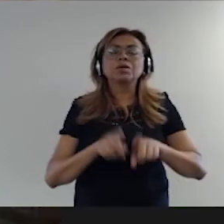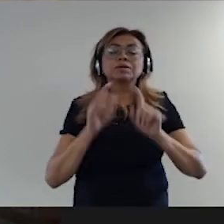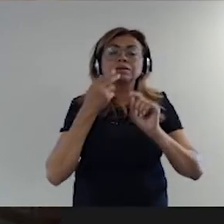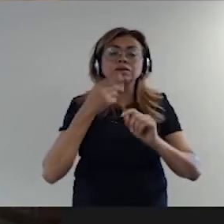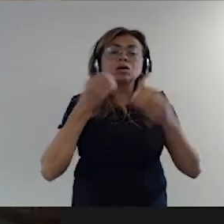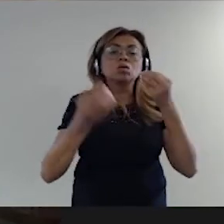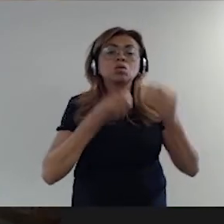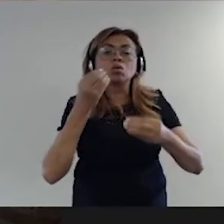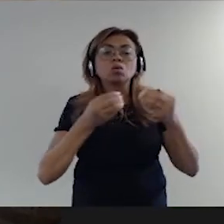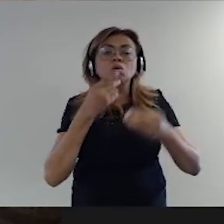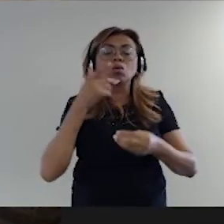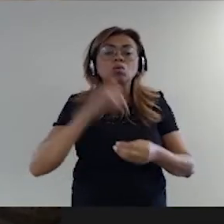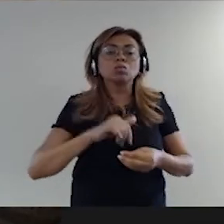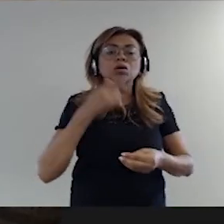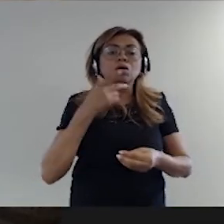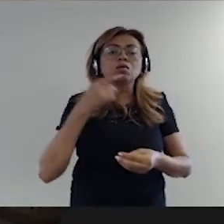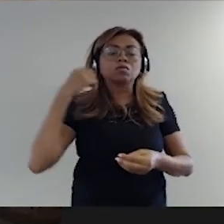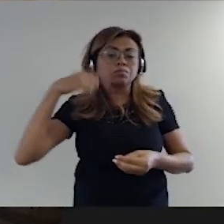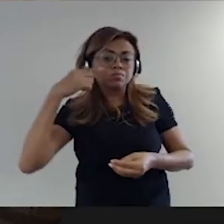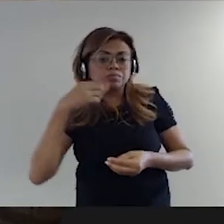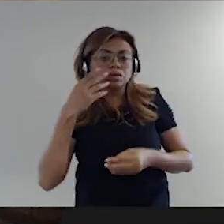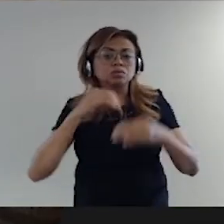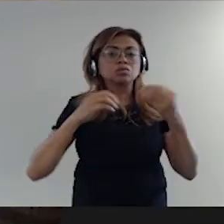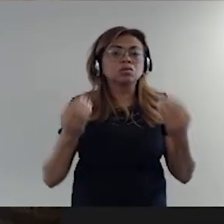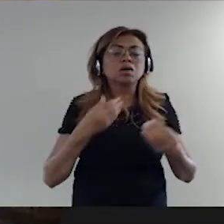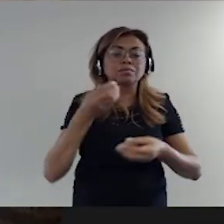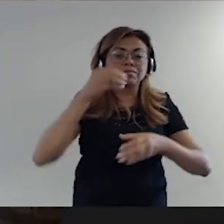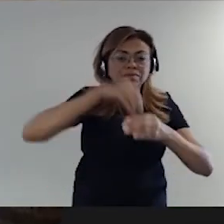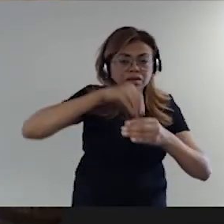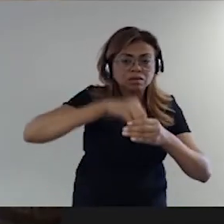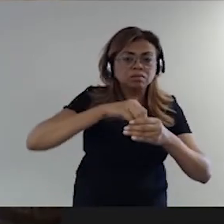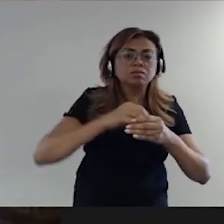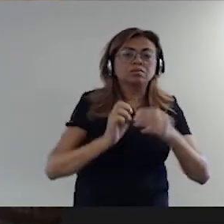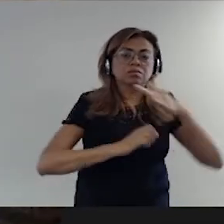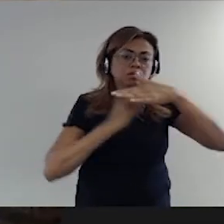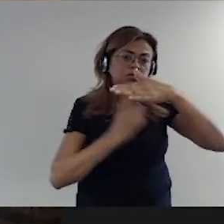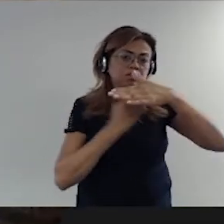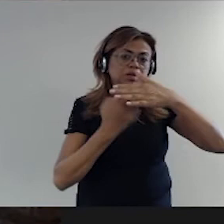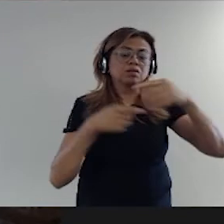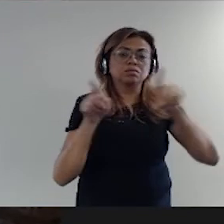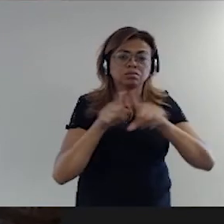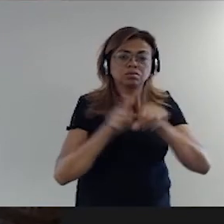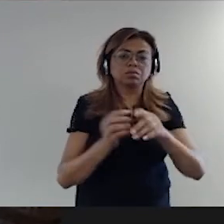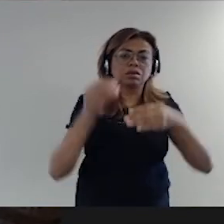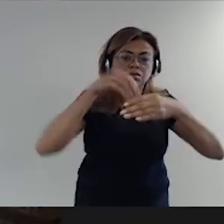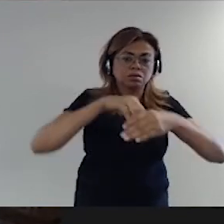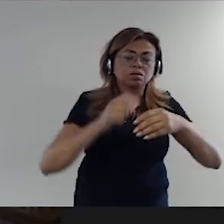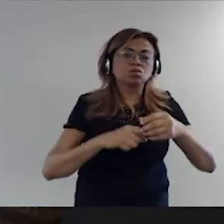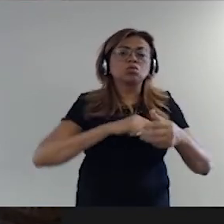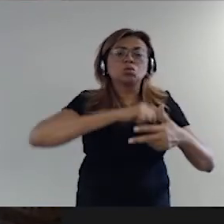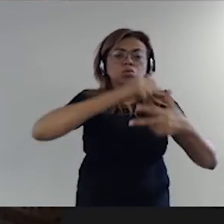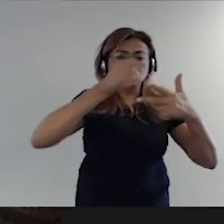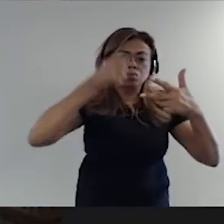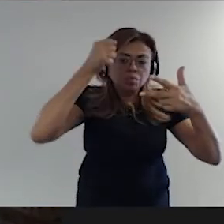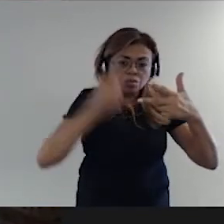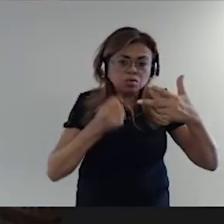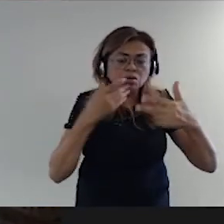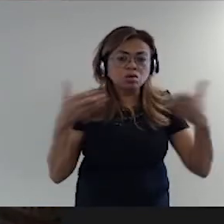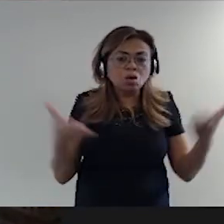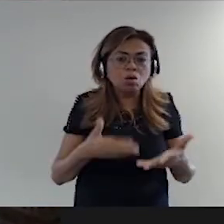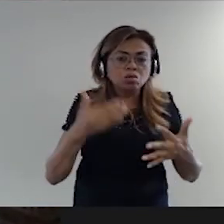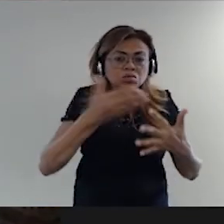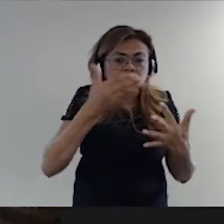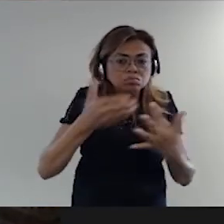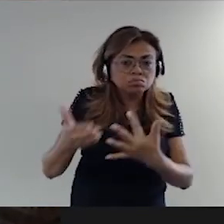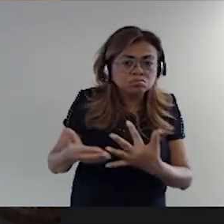ações de compliance, de advocacy dentro das empresas e na relação com os poderes constituídos. Então, eu considero que é um